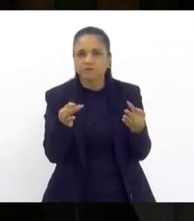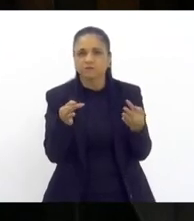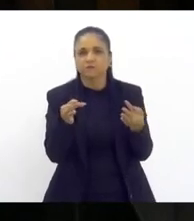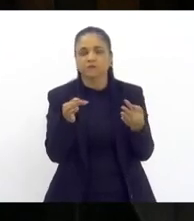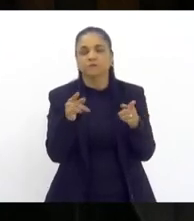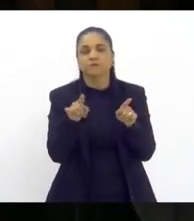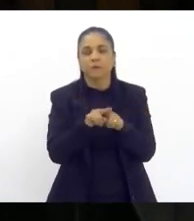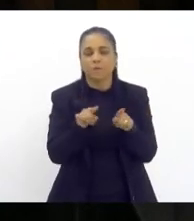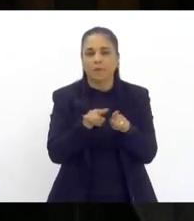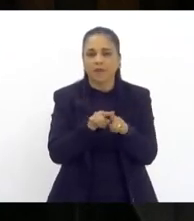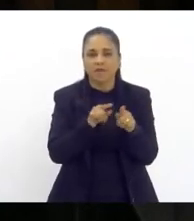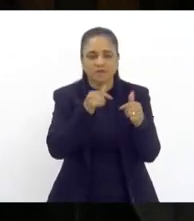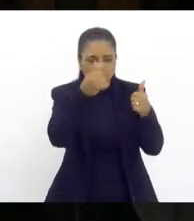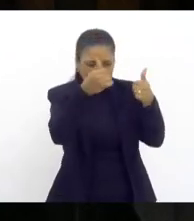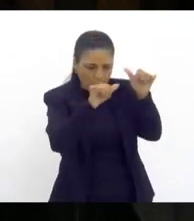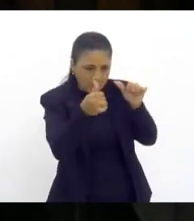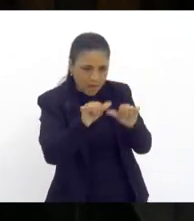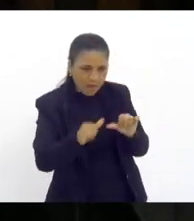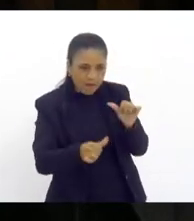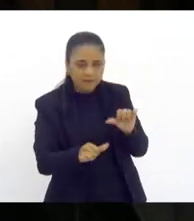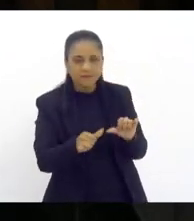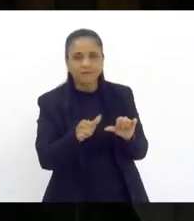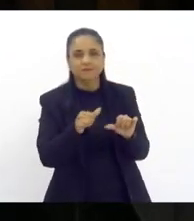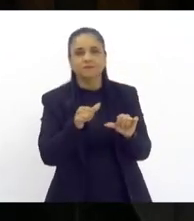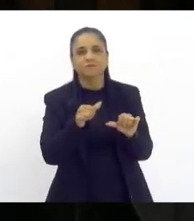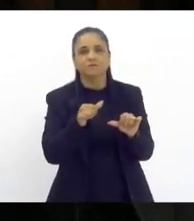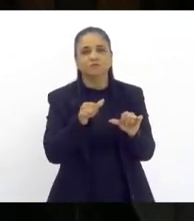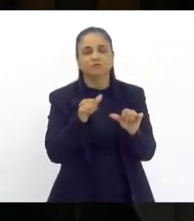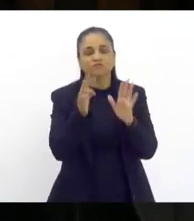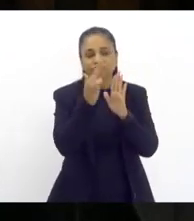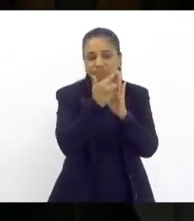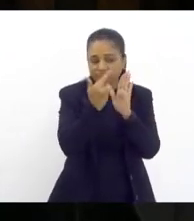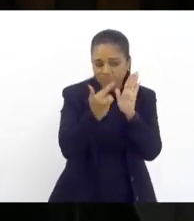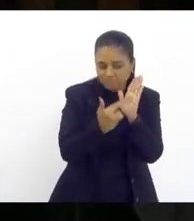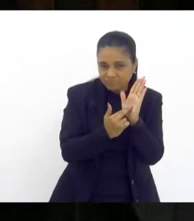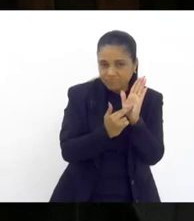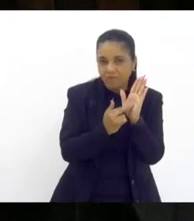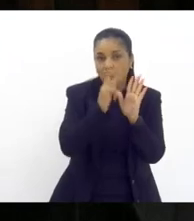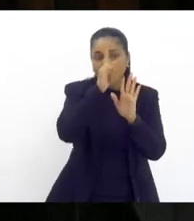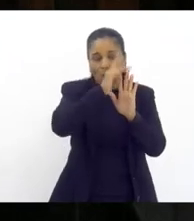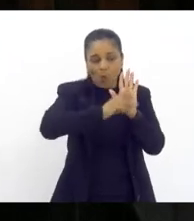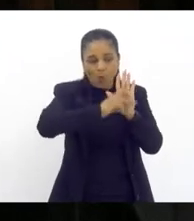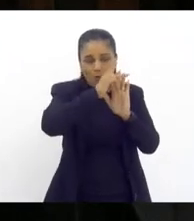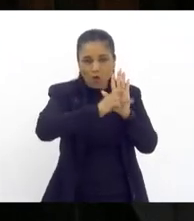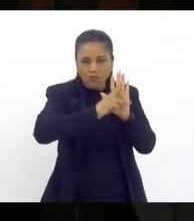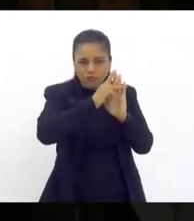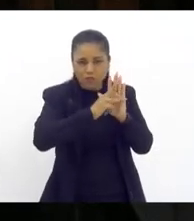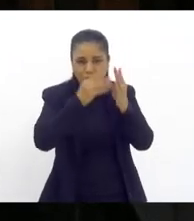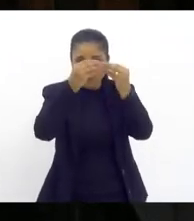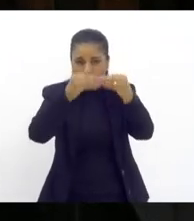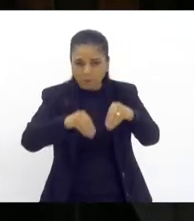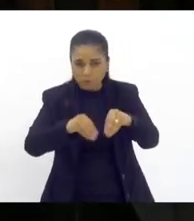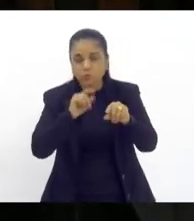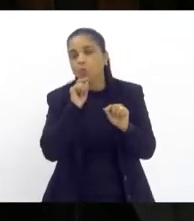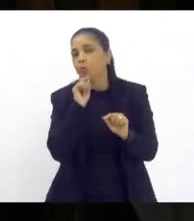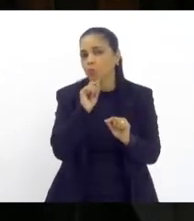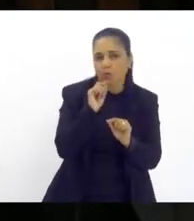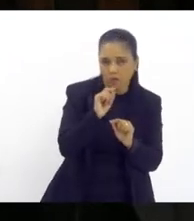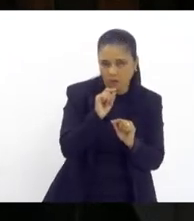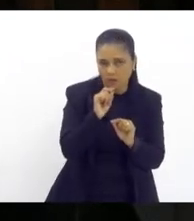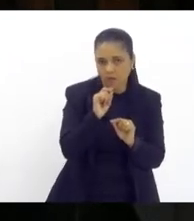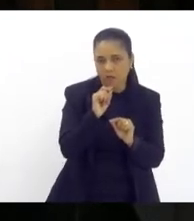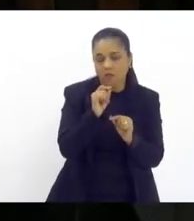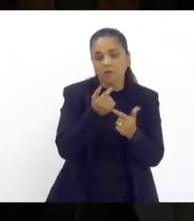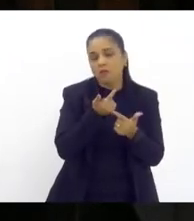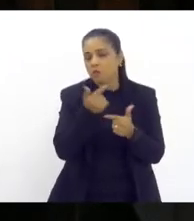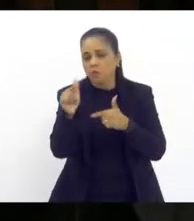Fizemos também uma análise pormenorizada dos critérios que levam um projeto à prejudicabilidade e outras questões, num